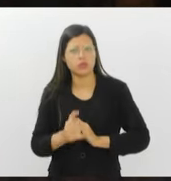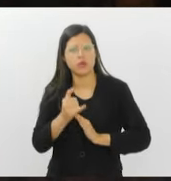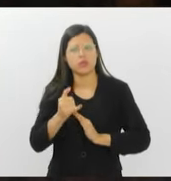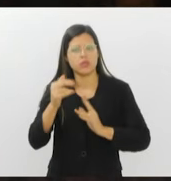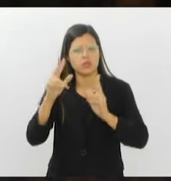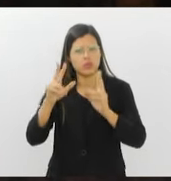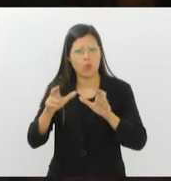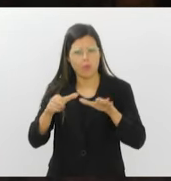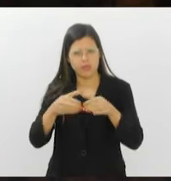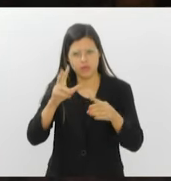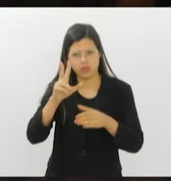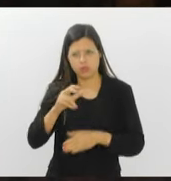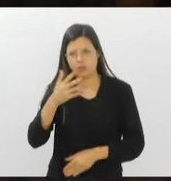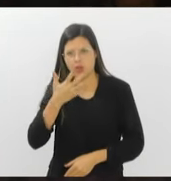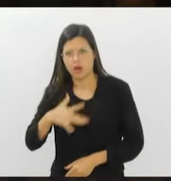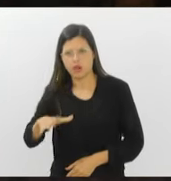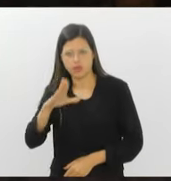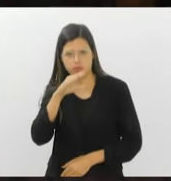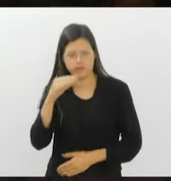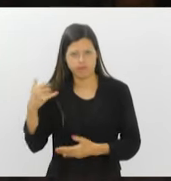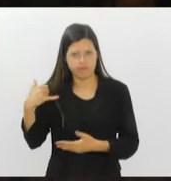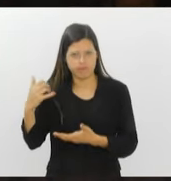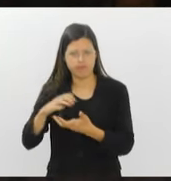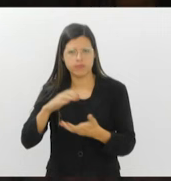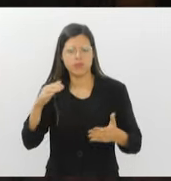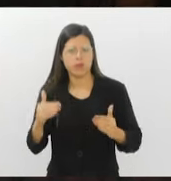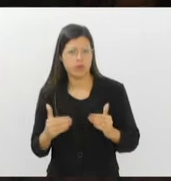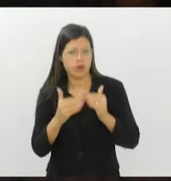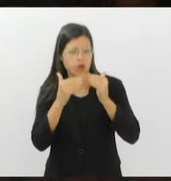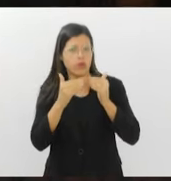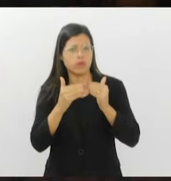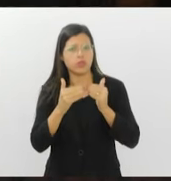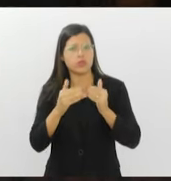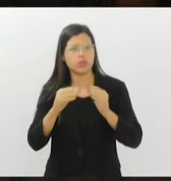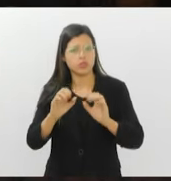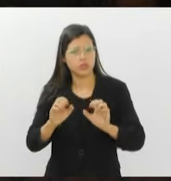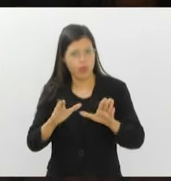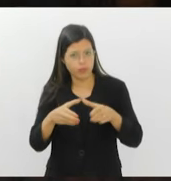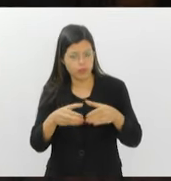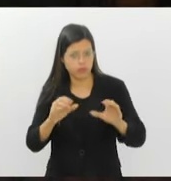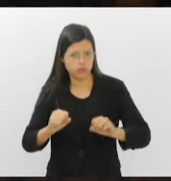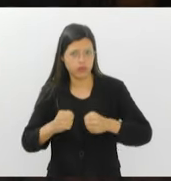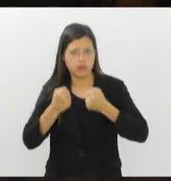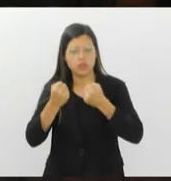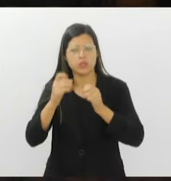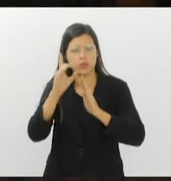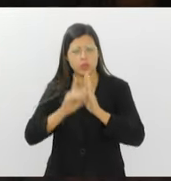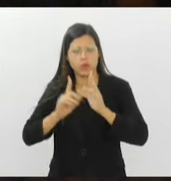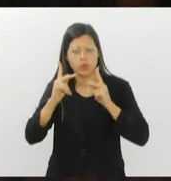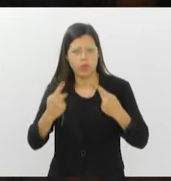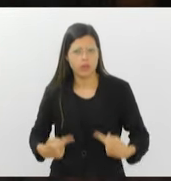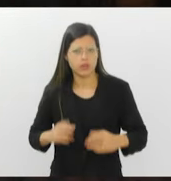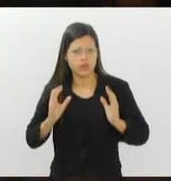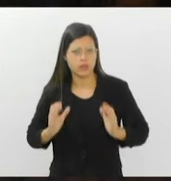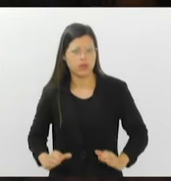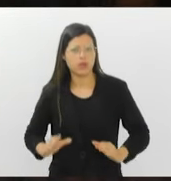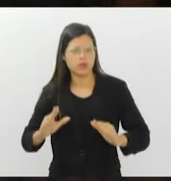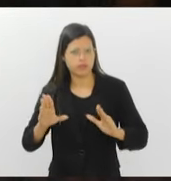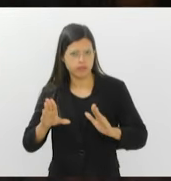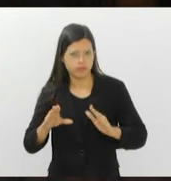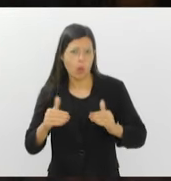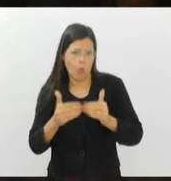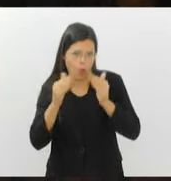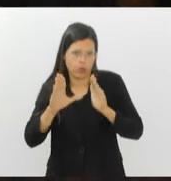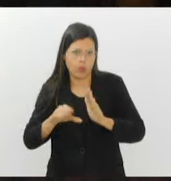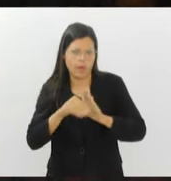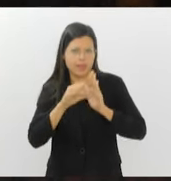Criança, Adolescente e Idoso, favorável, de Defesa dos Direitos Humanos e Cidadania, favorável com as emendas da CCJ,